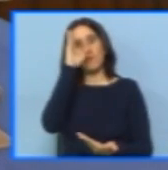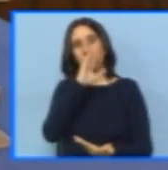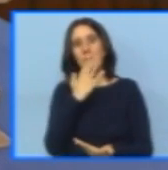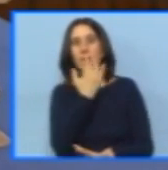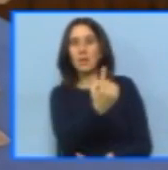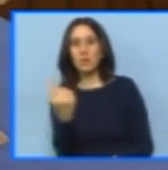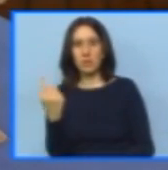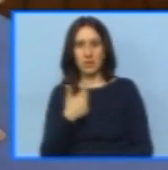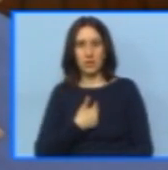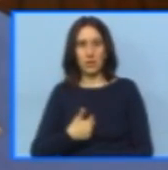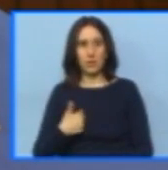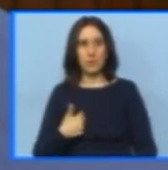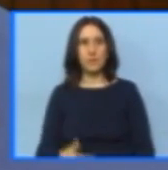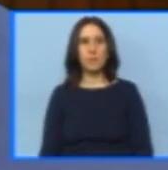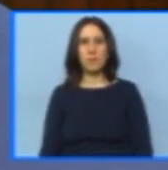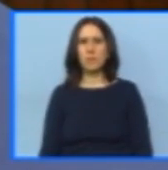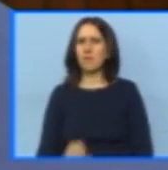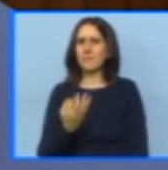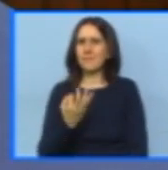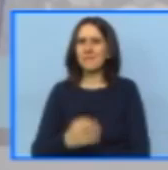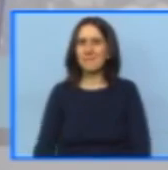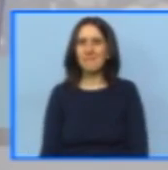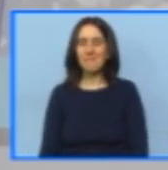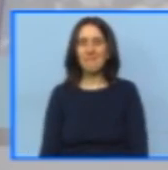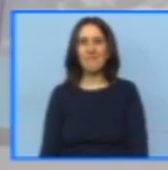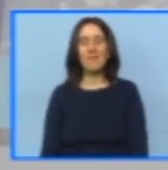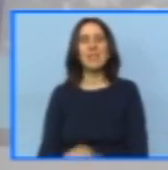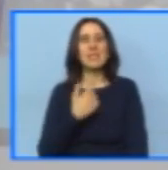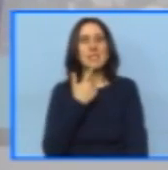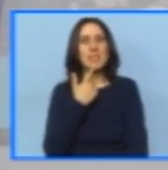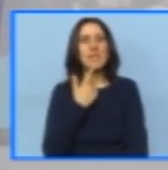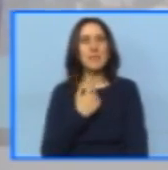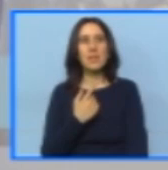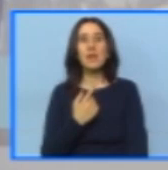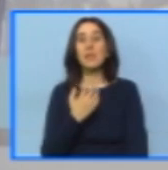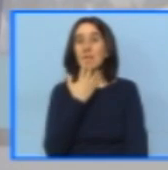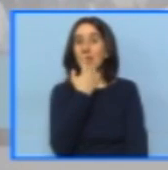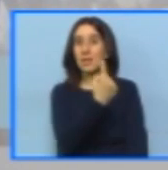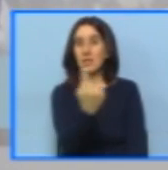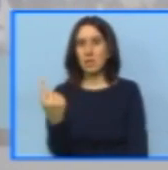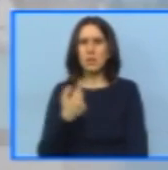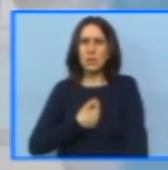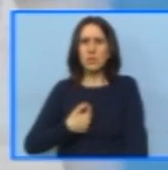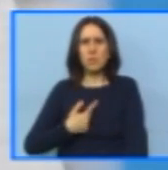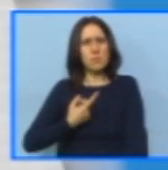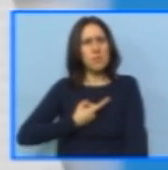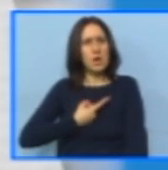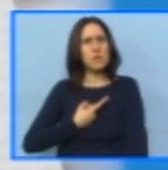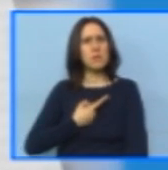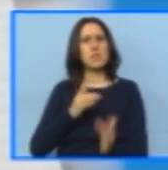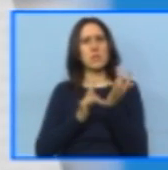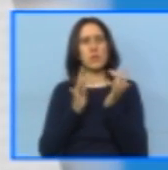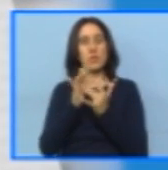um dos cristãos. Sem dúvida. E, portanto, isso significa que cada cristão tem que ter a sua união a